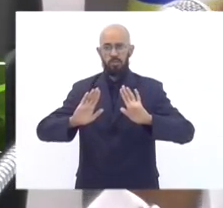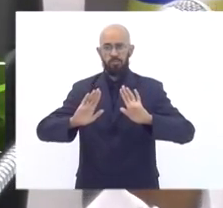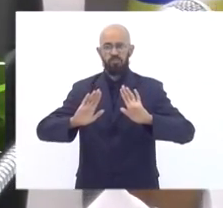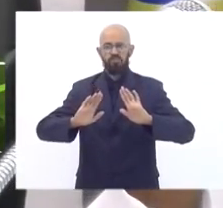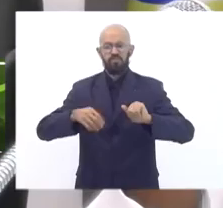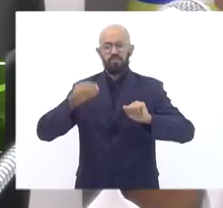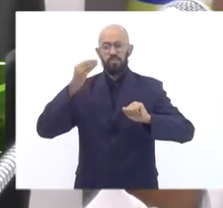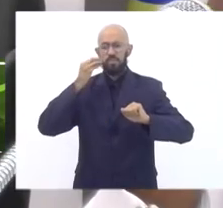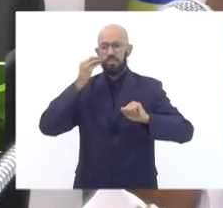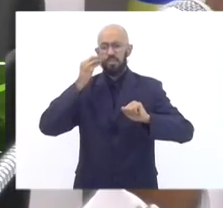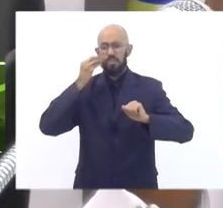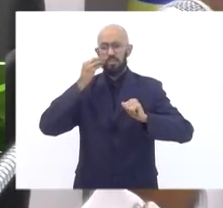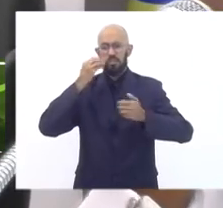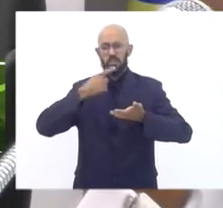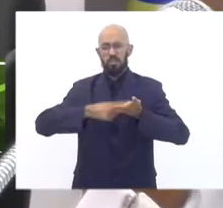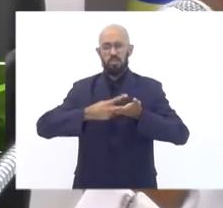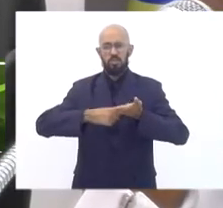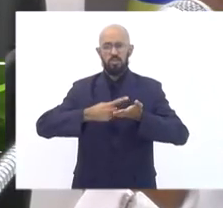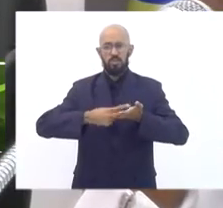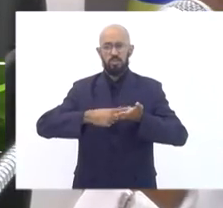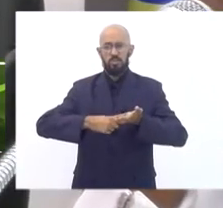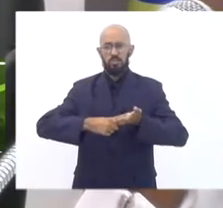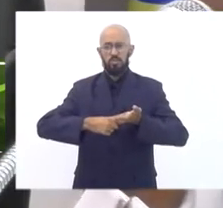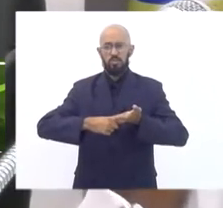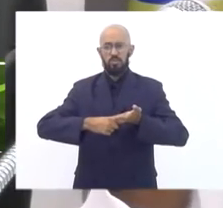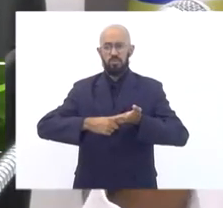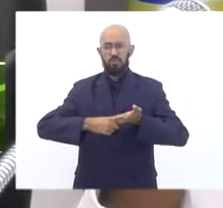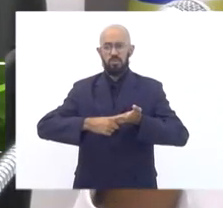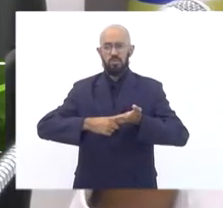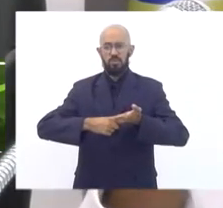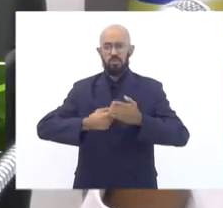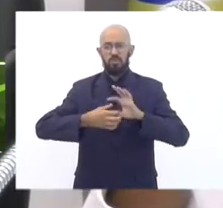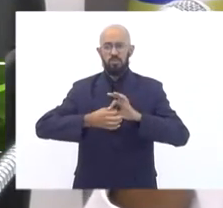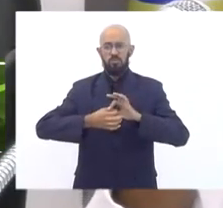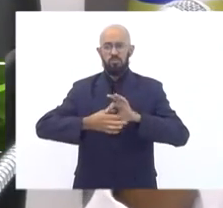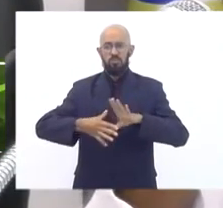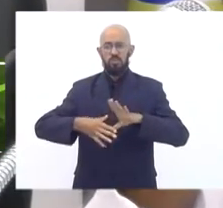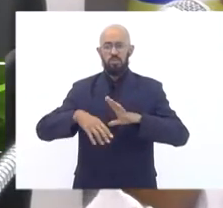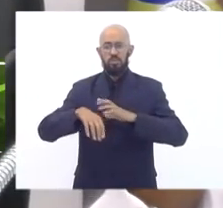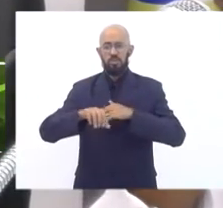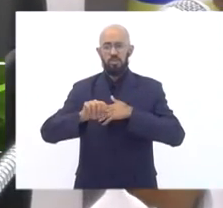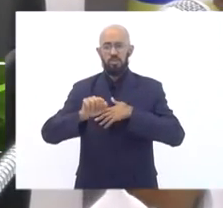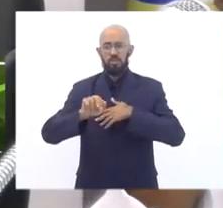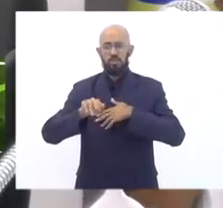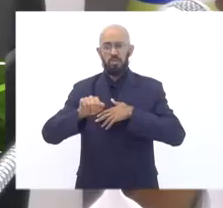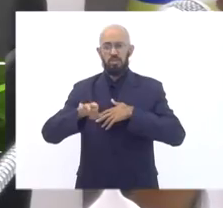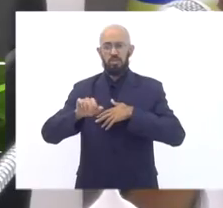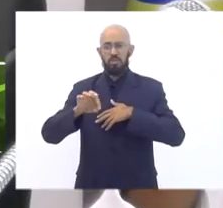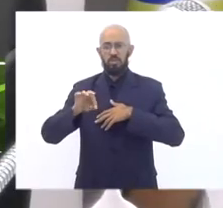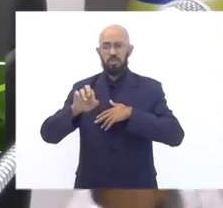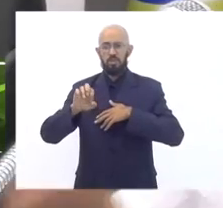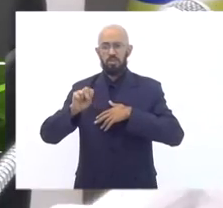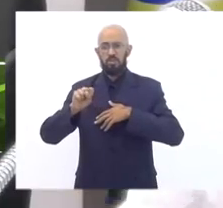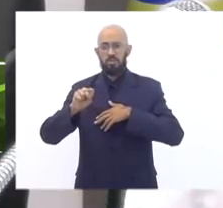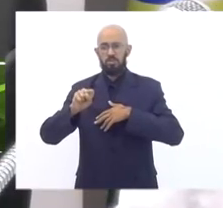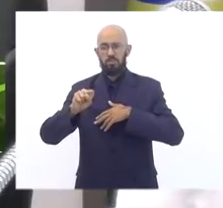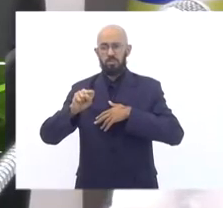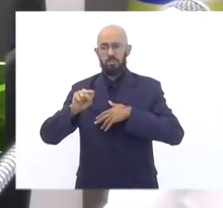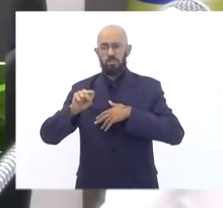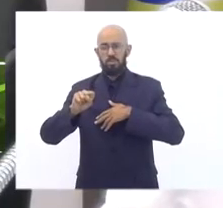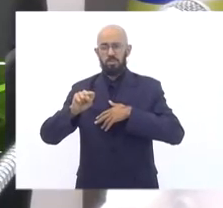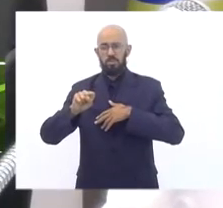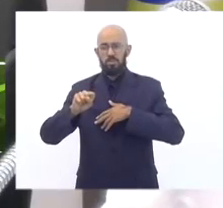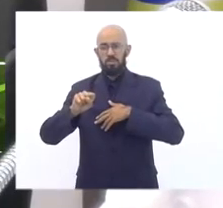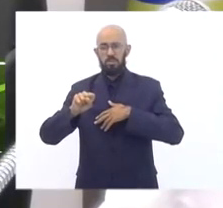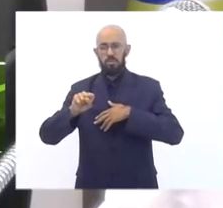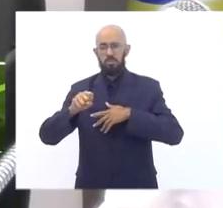processo de negociação, de deliberação da Getrans, tem que parar. Se não parar, acabou, não vai dar